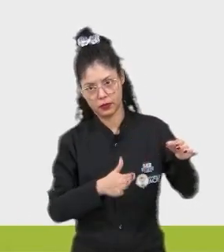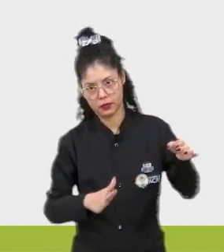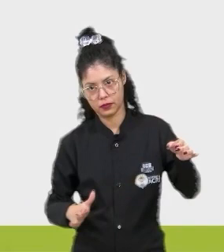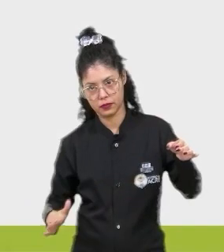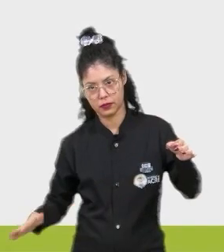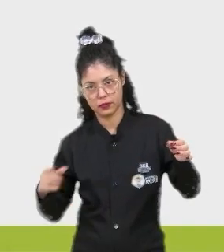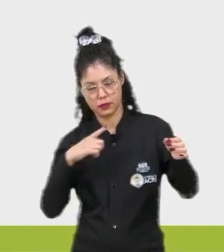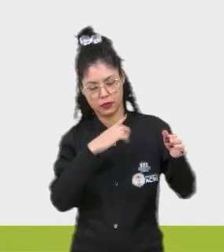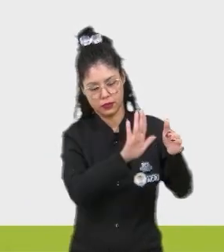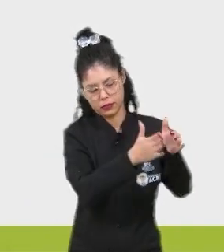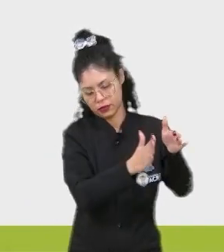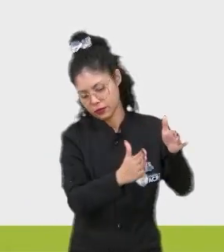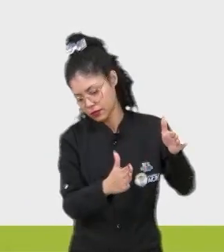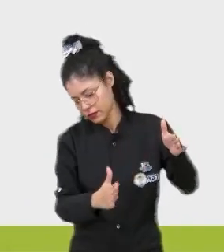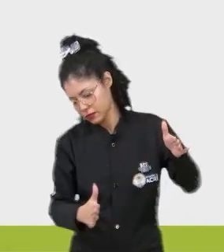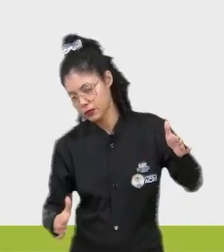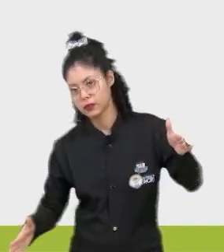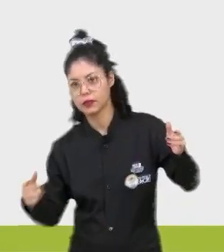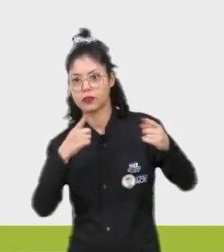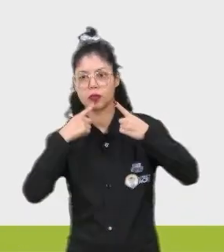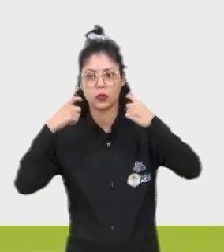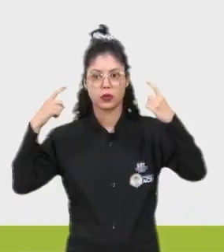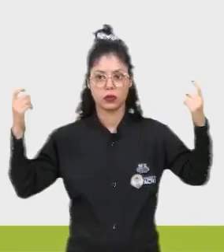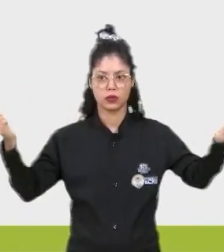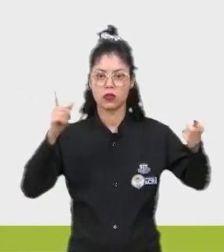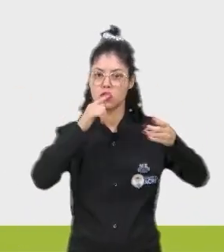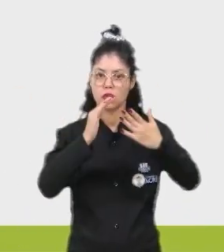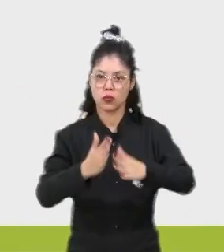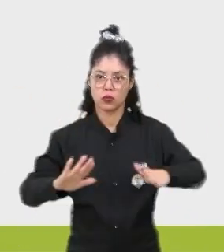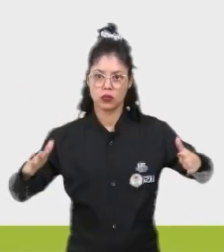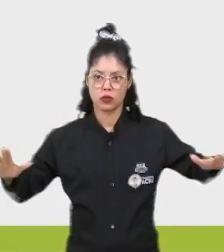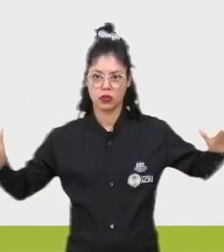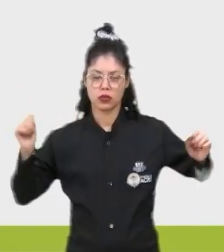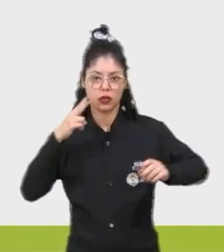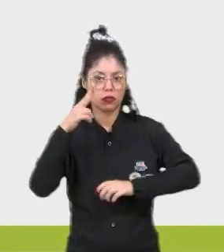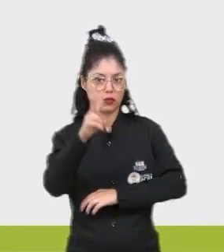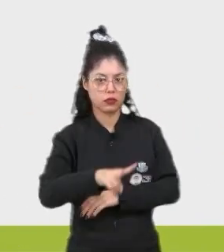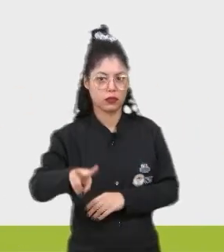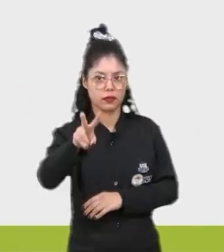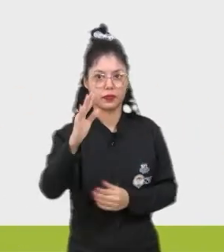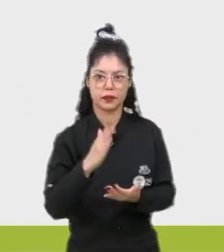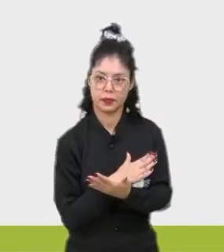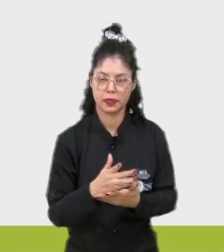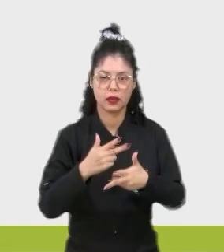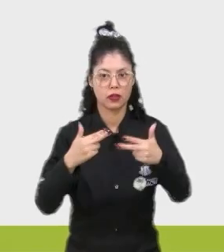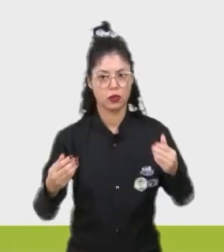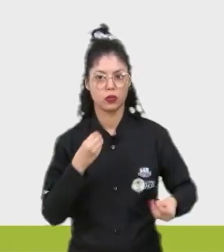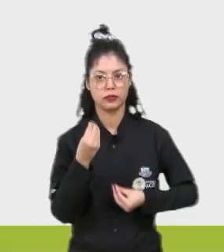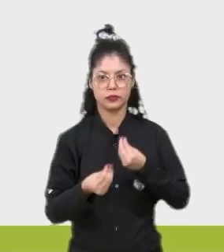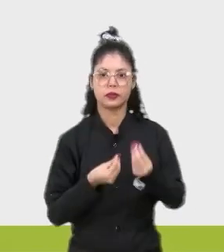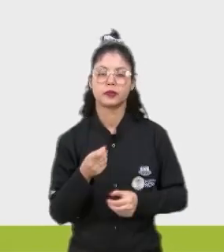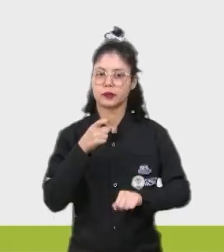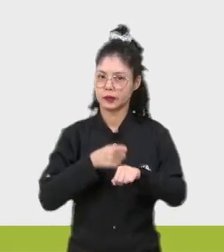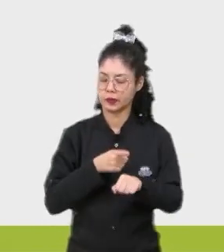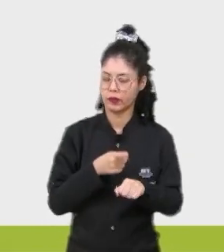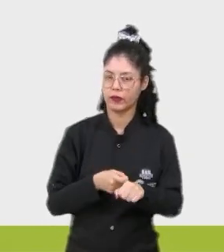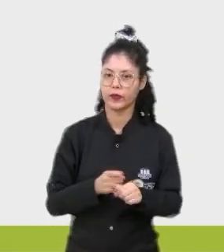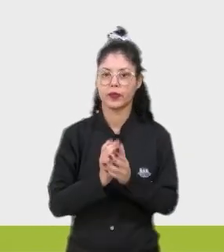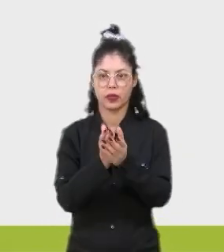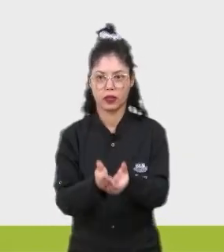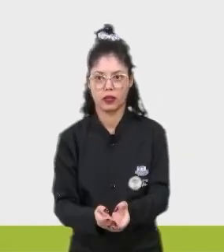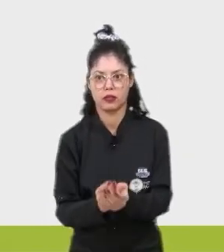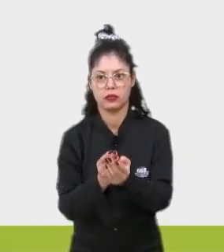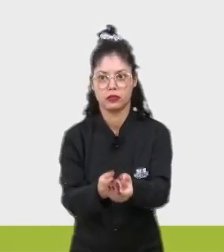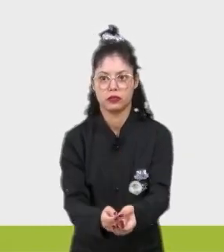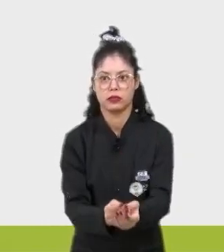emitir ondas ultrassônicas no mar, por exemplo, e eles conseguem ver se há algum objeto, como rochas, submarinos,